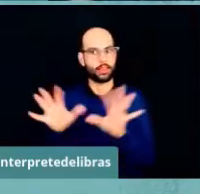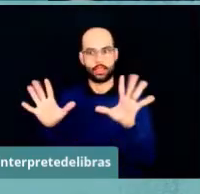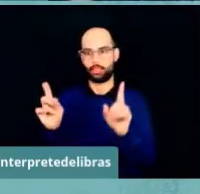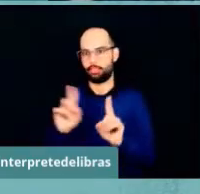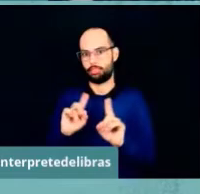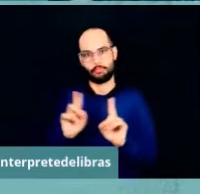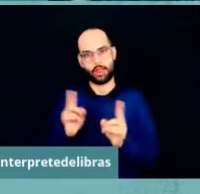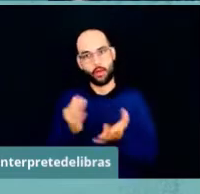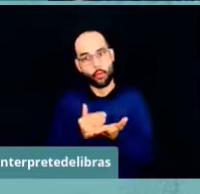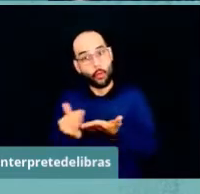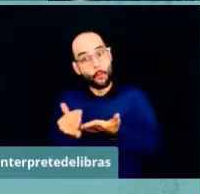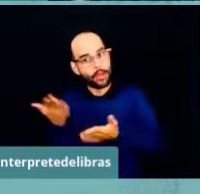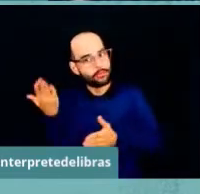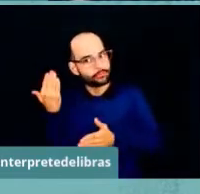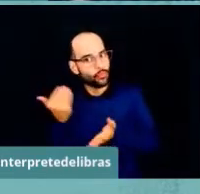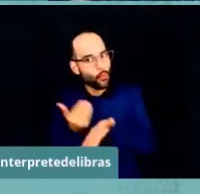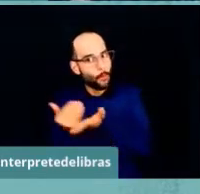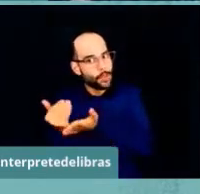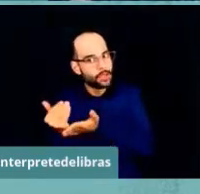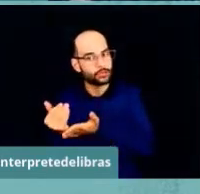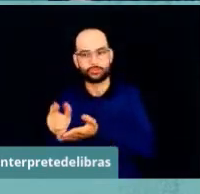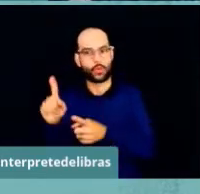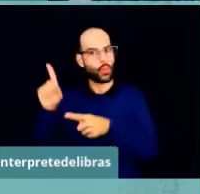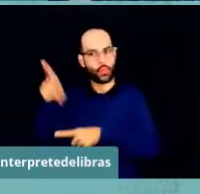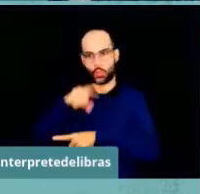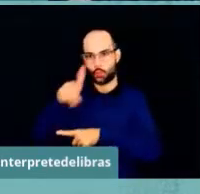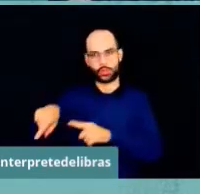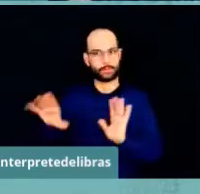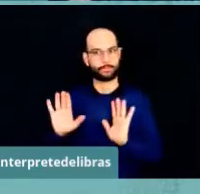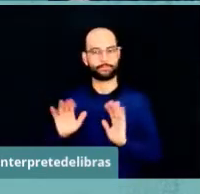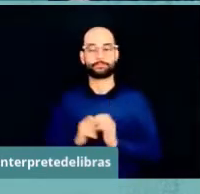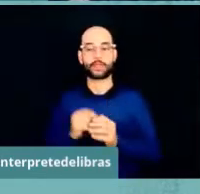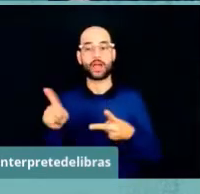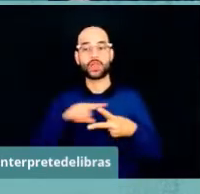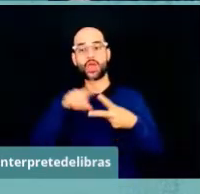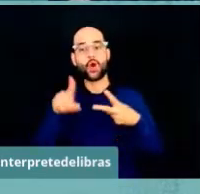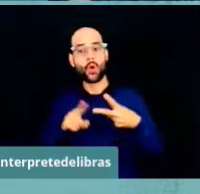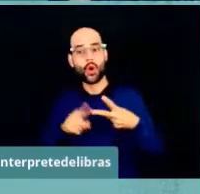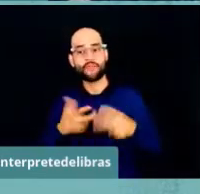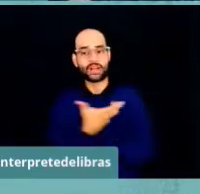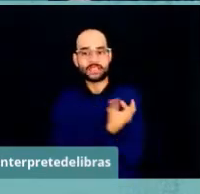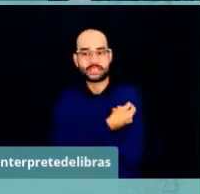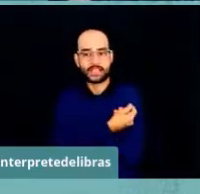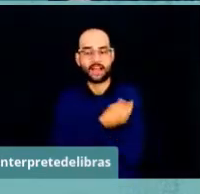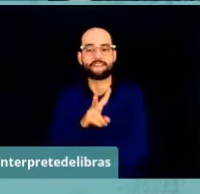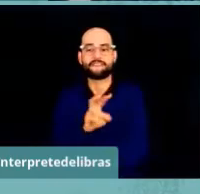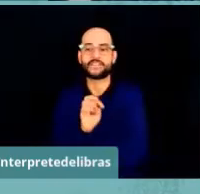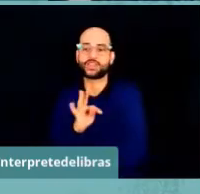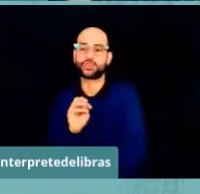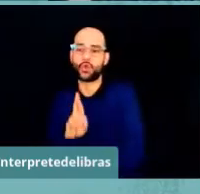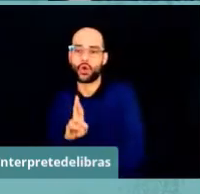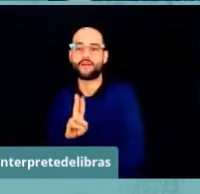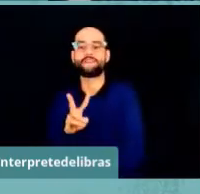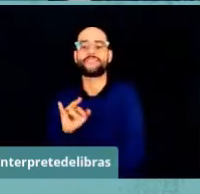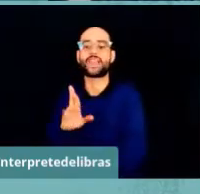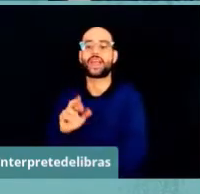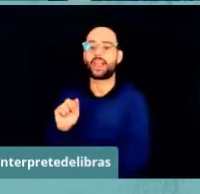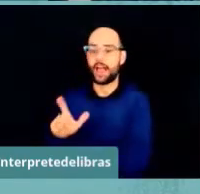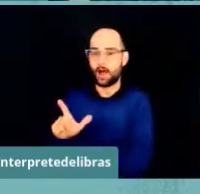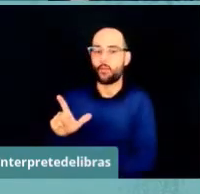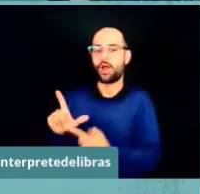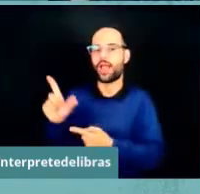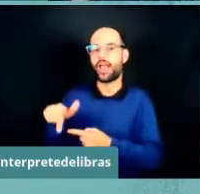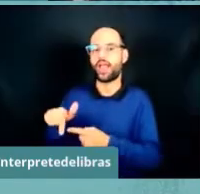menos inicialmente. A gente tem outras vacinas de vetor viral, uma vacina que é a parceria da Janssen com a Johnson &